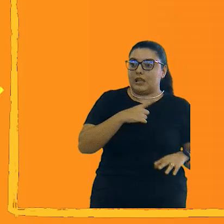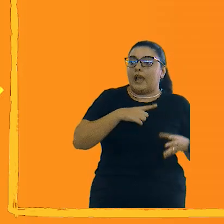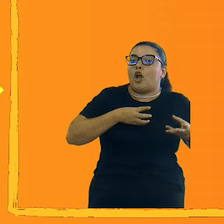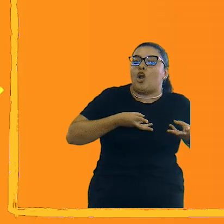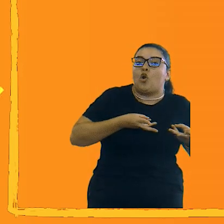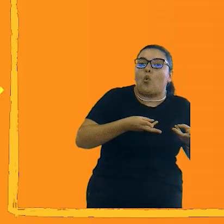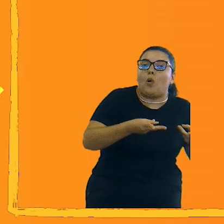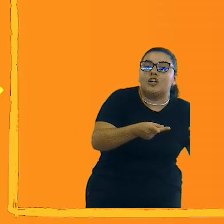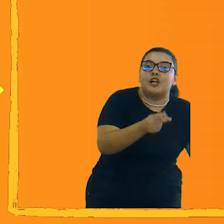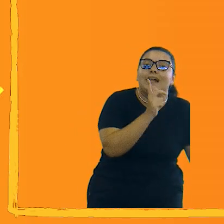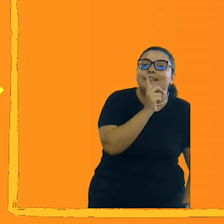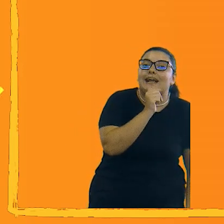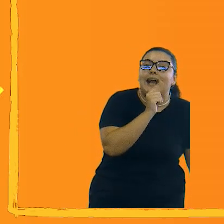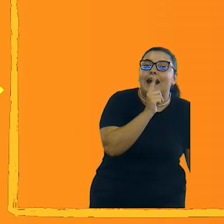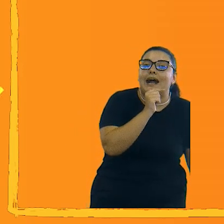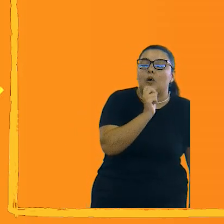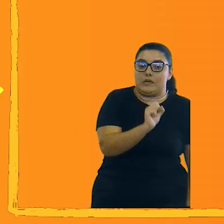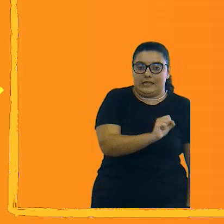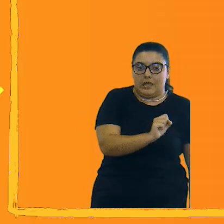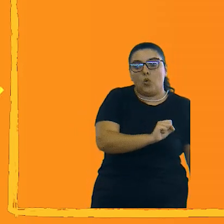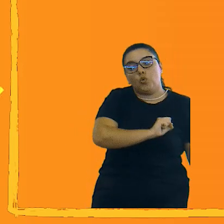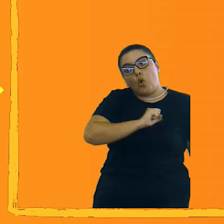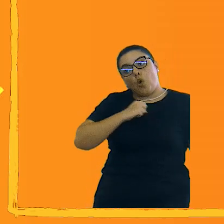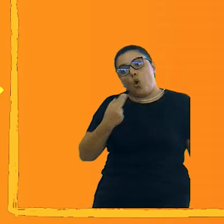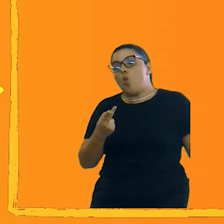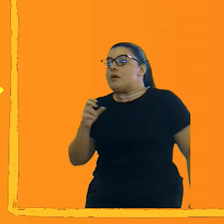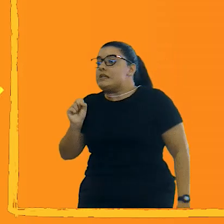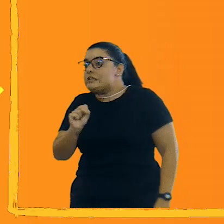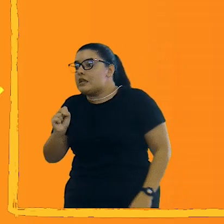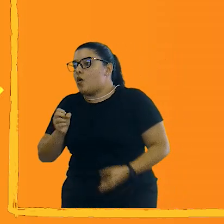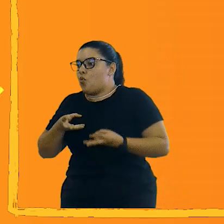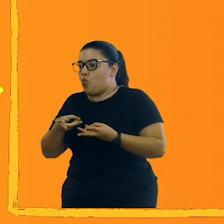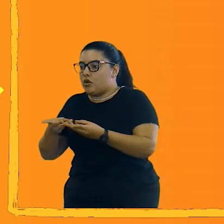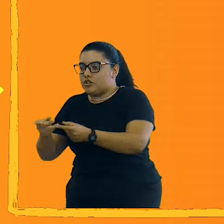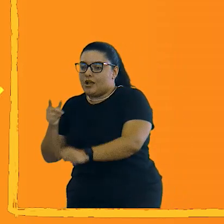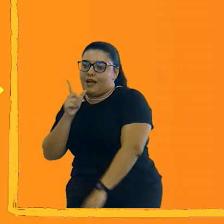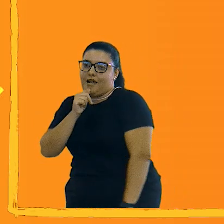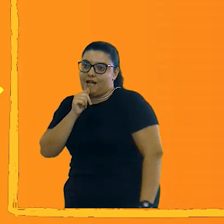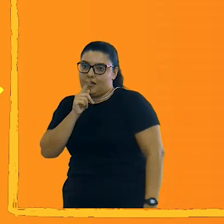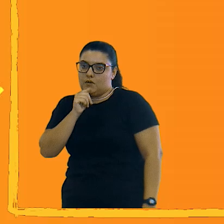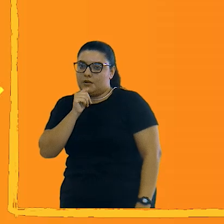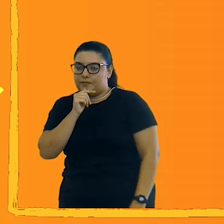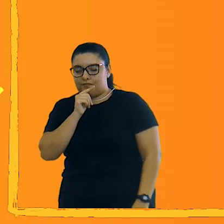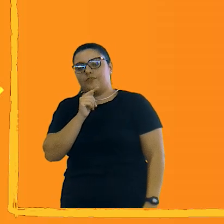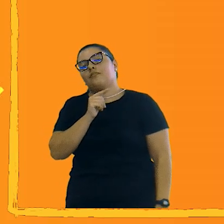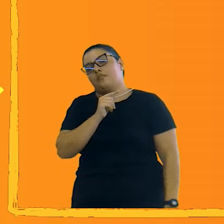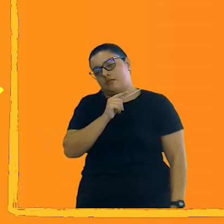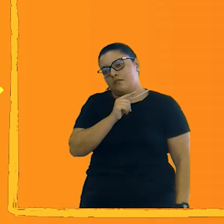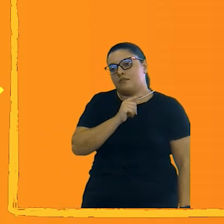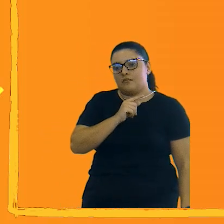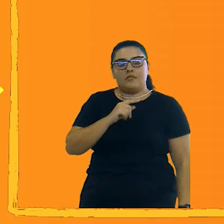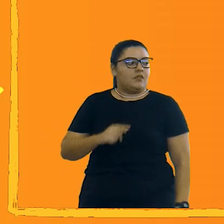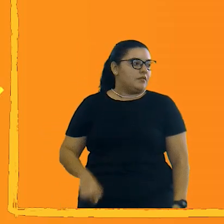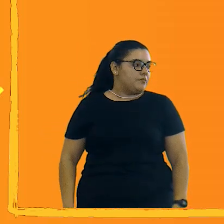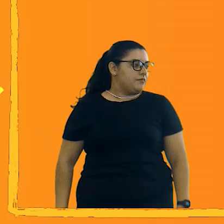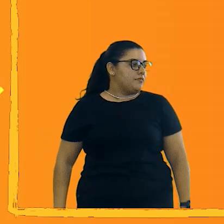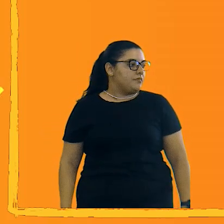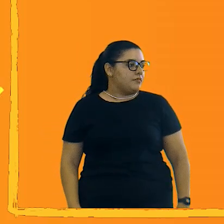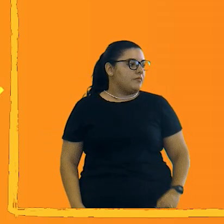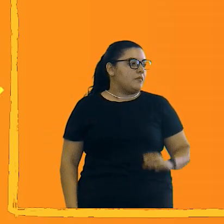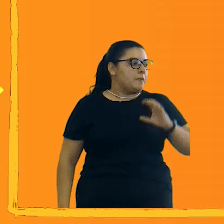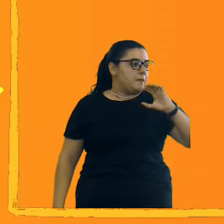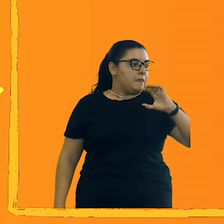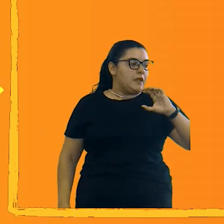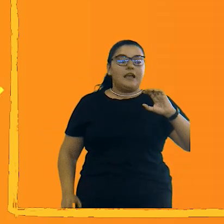por segundo e se a quantidade de água por segundo quantidade de água cm